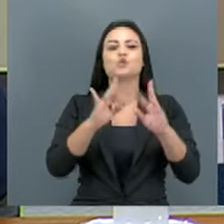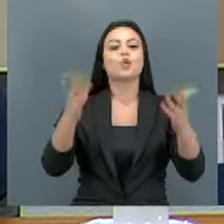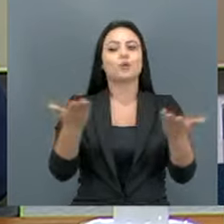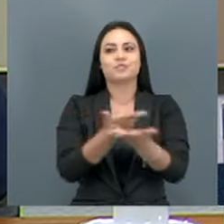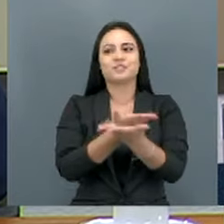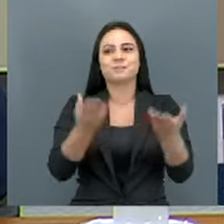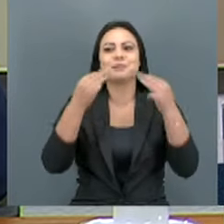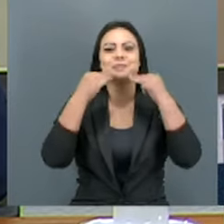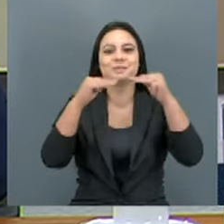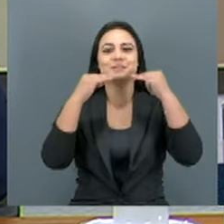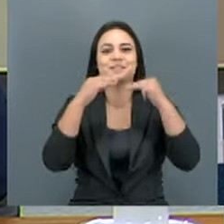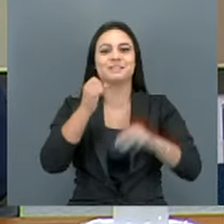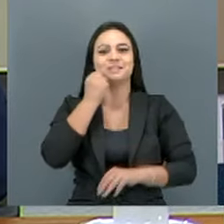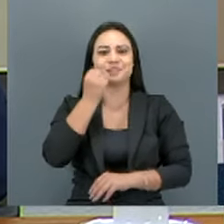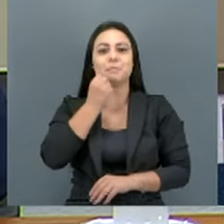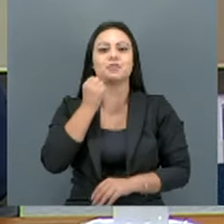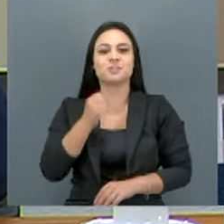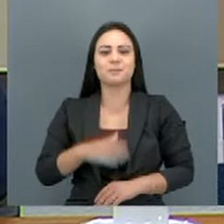senadores.